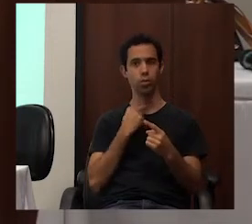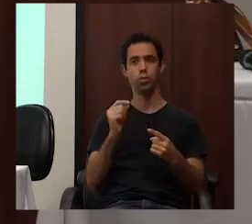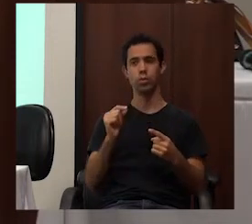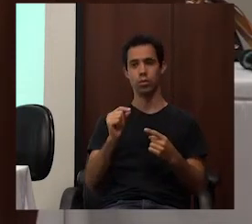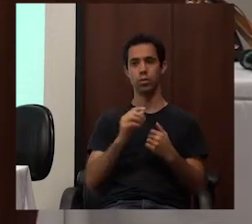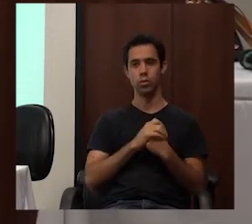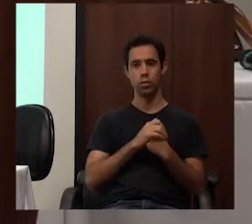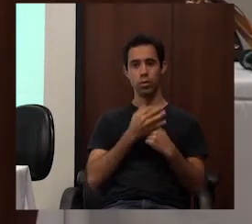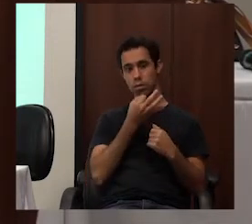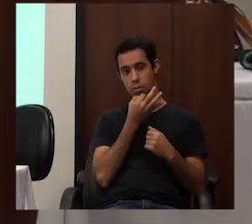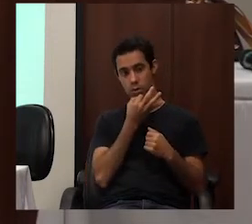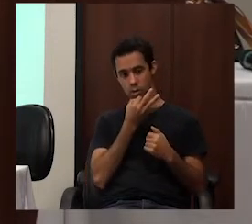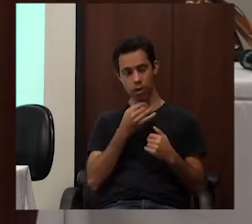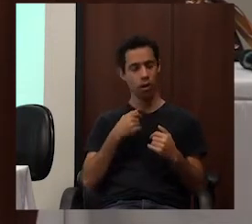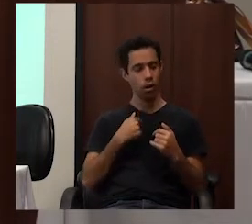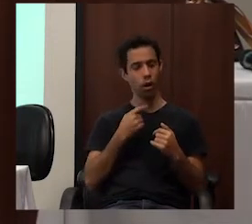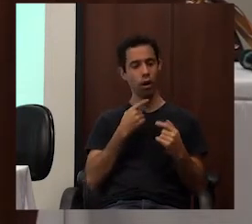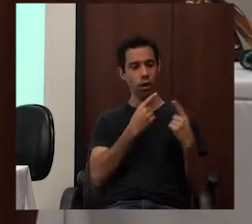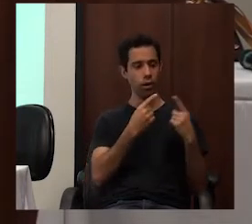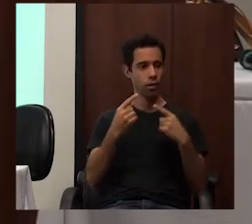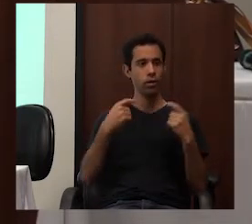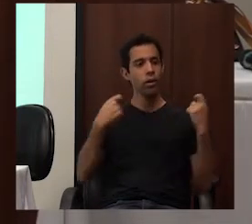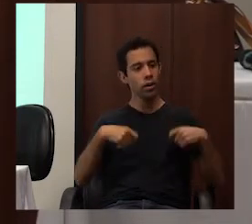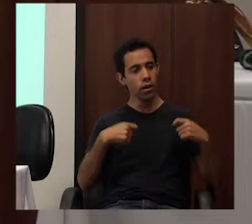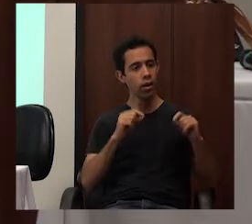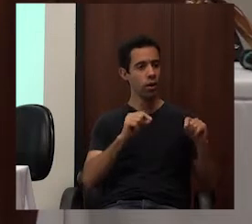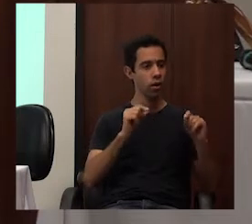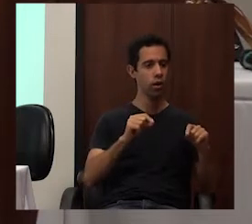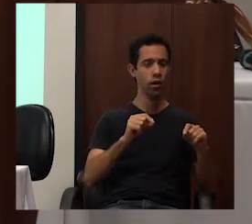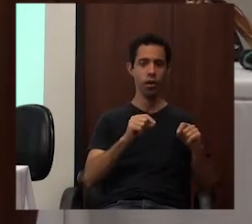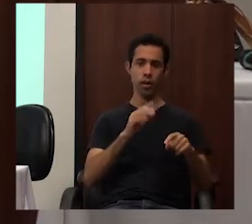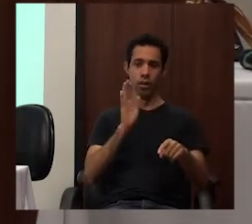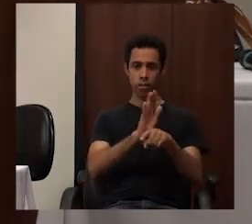fazer opções por seus filhos, tendo em vista suas necessidades de autoproteção.